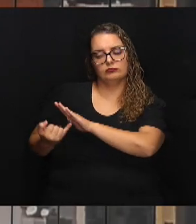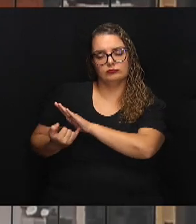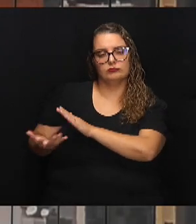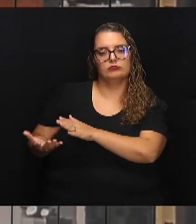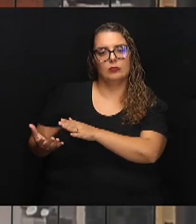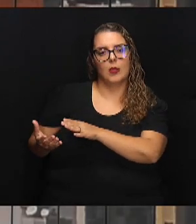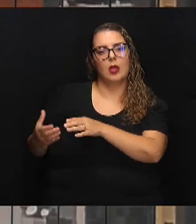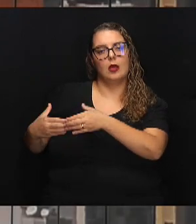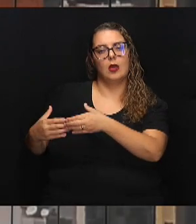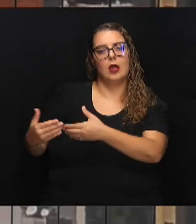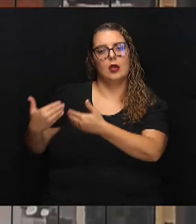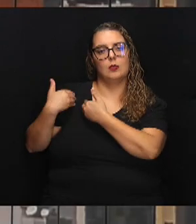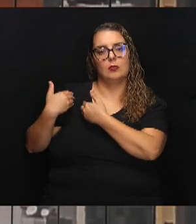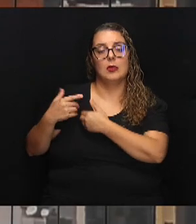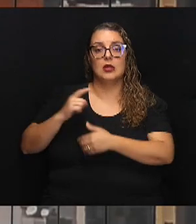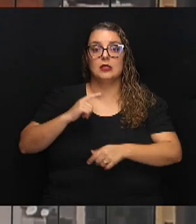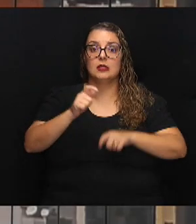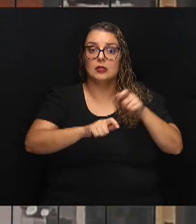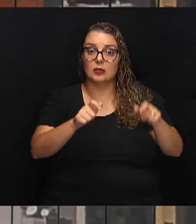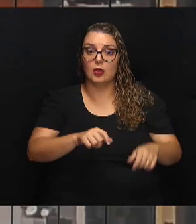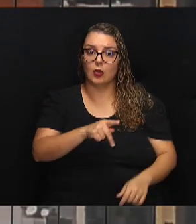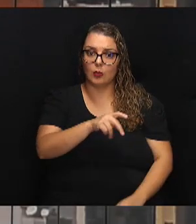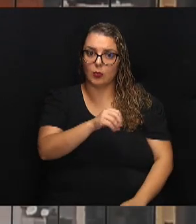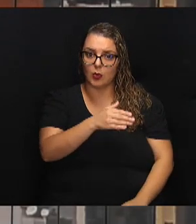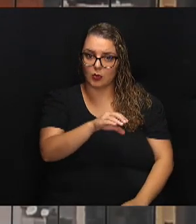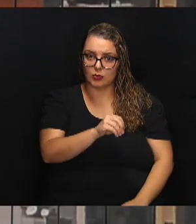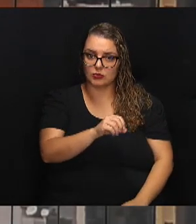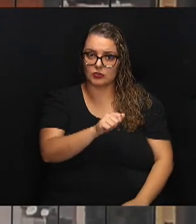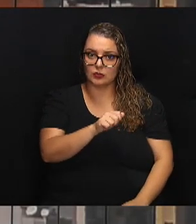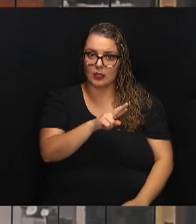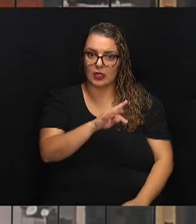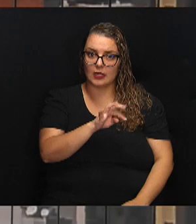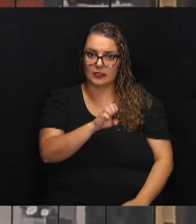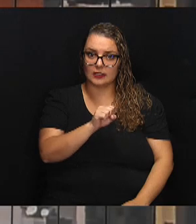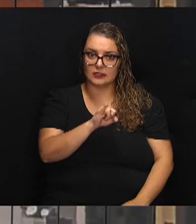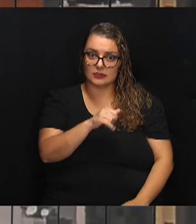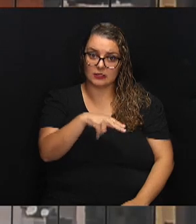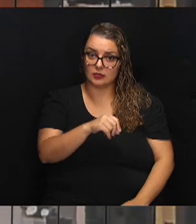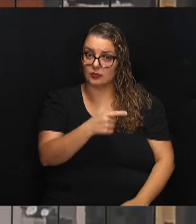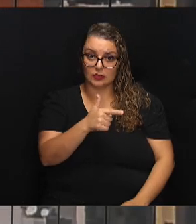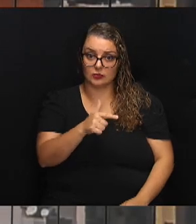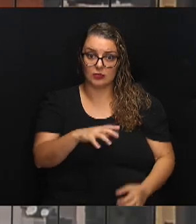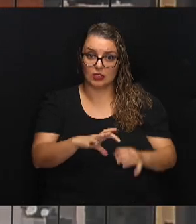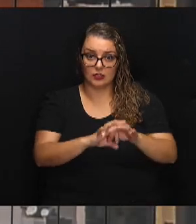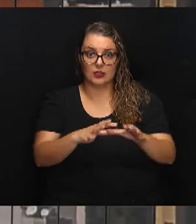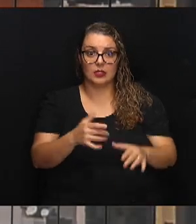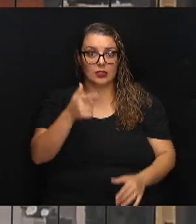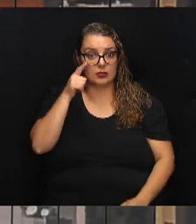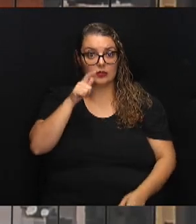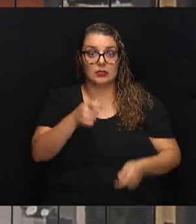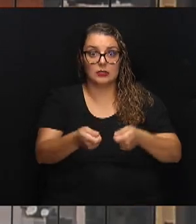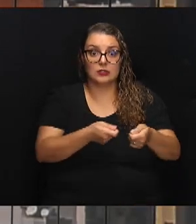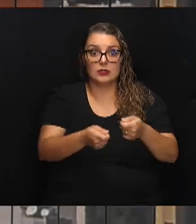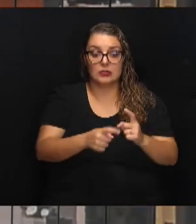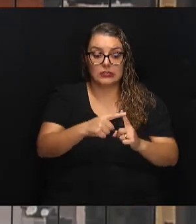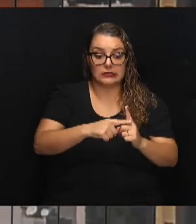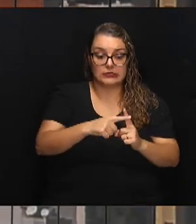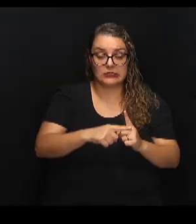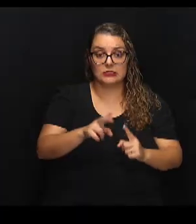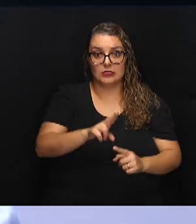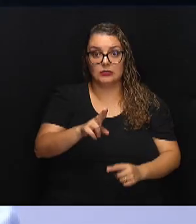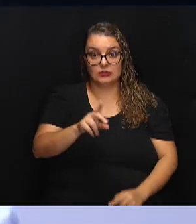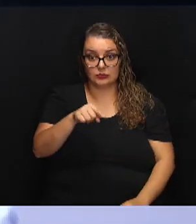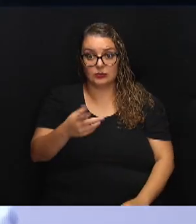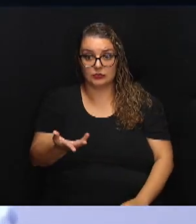que faz o uso dos poços artesianos sem a licença e, portanto, a gente não consegue medir como é que está sendo feita esse uso, não